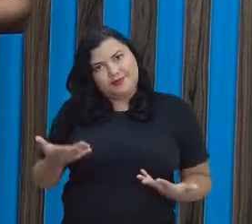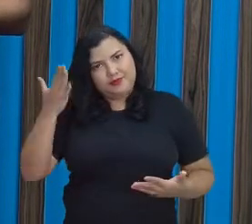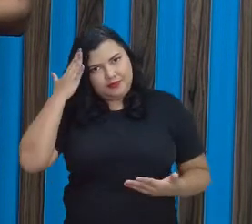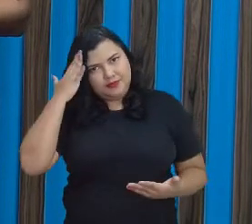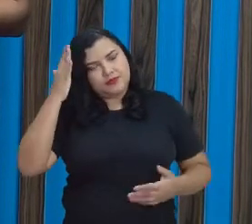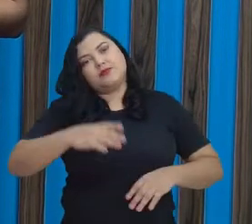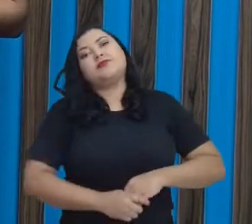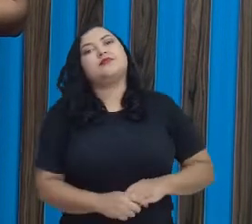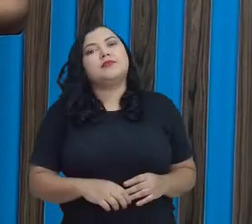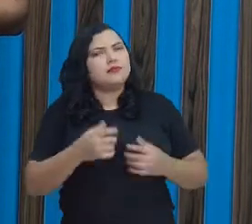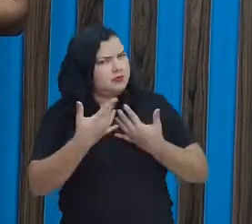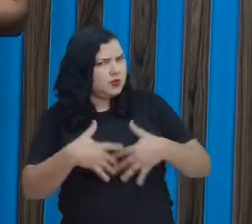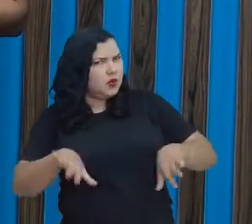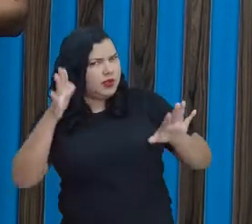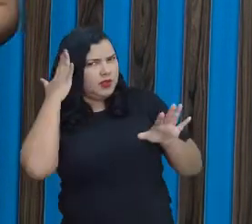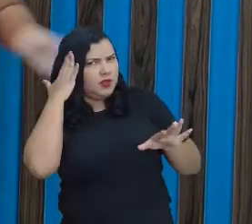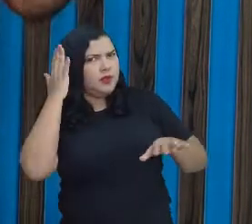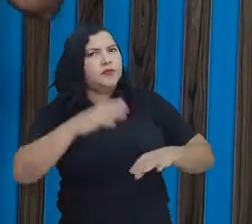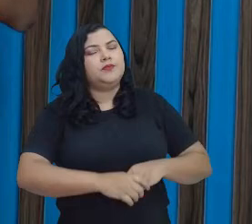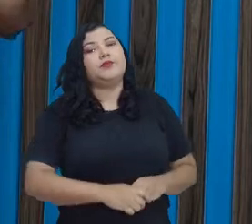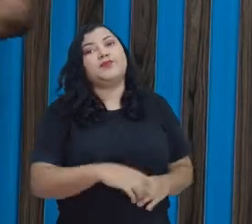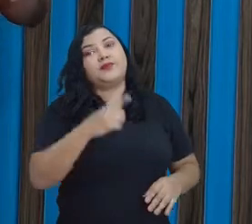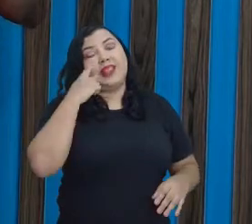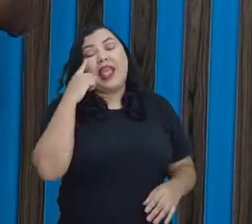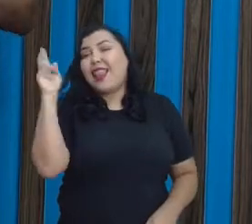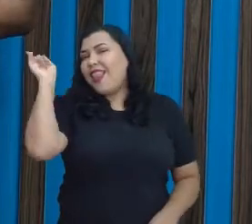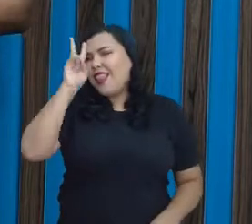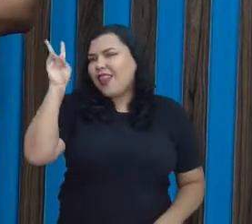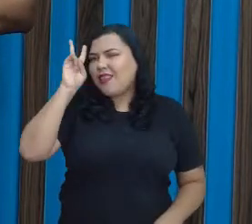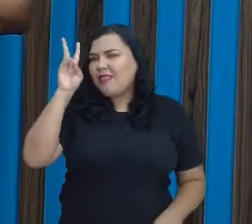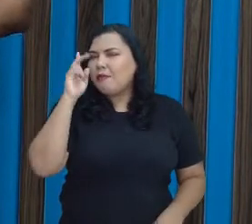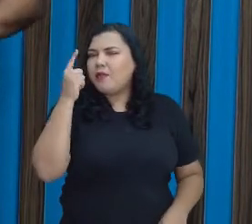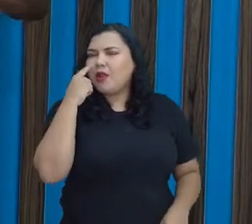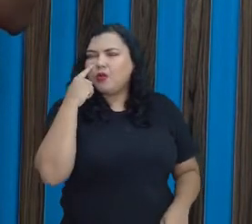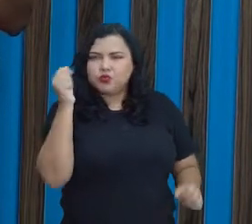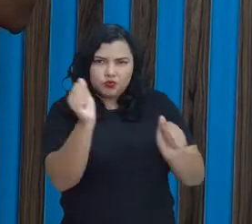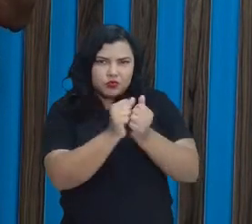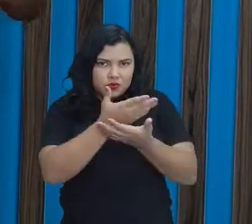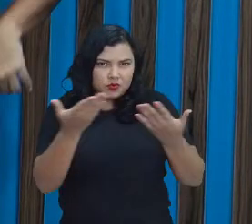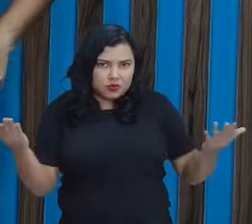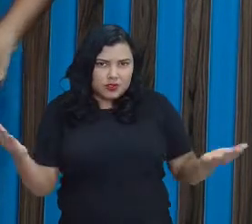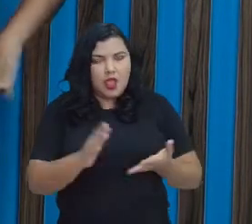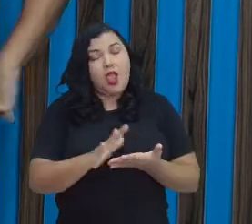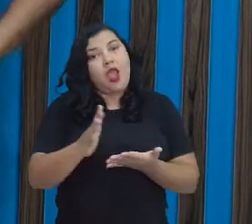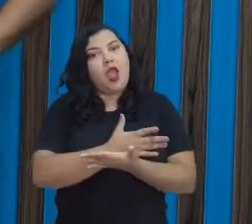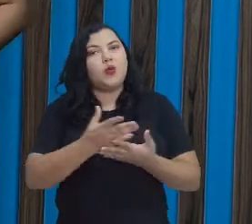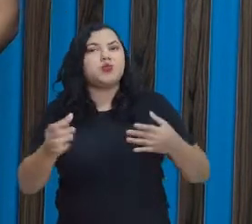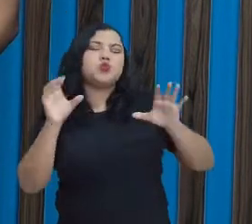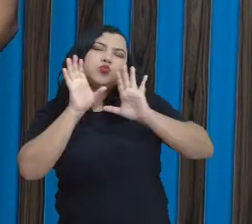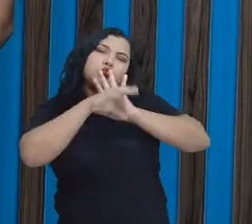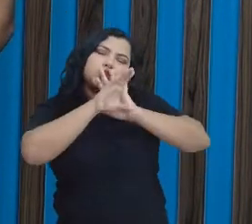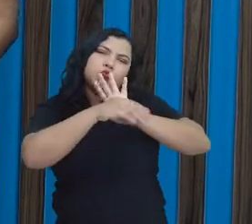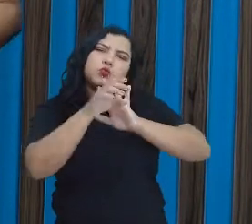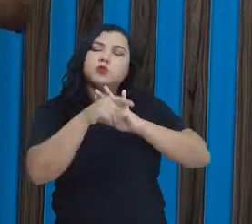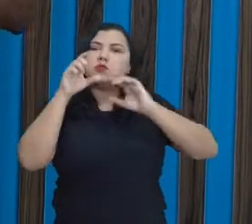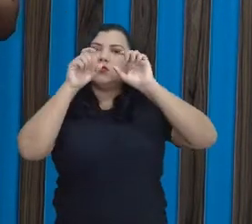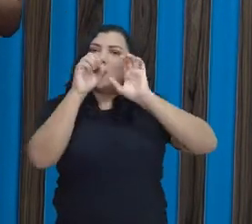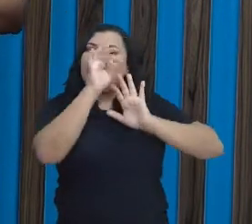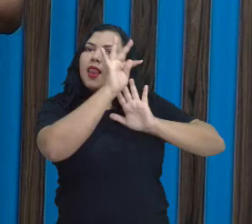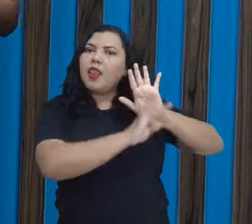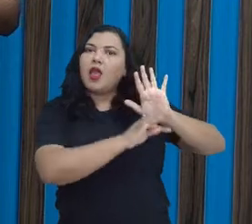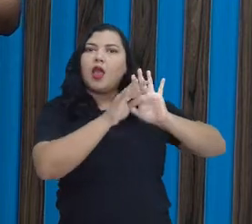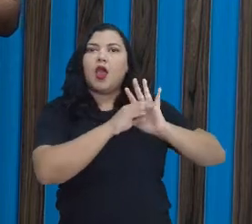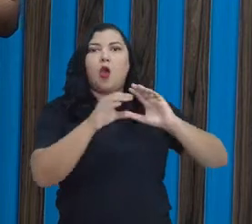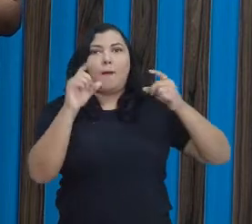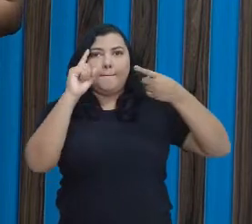Jéssica. Tranquilo? E aí eu queria relembrar com vocês alguns conceitinhos de oração, frase e